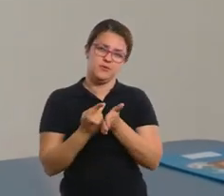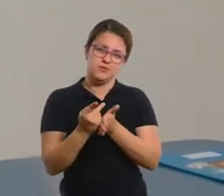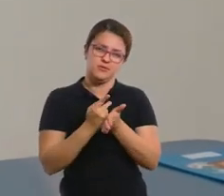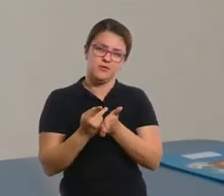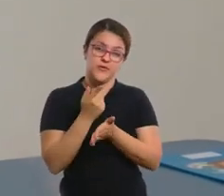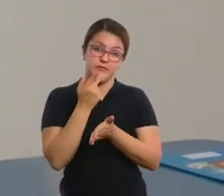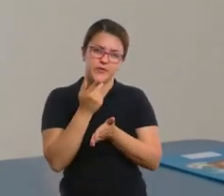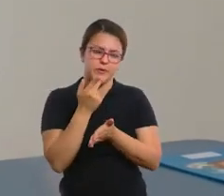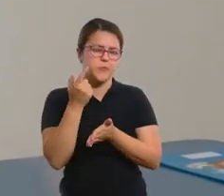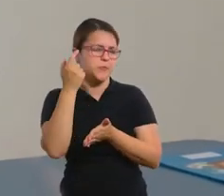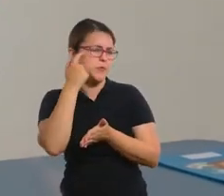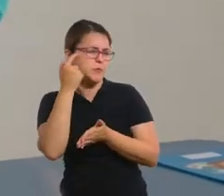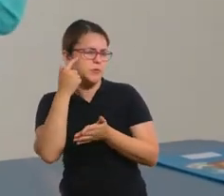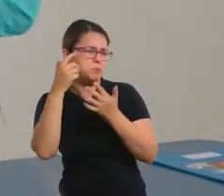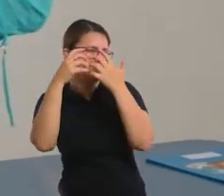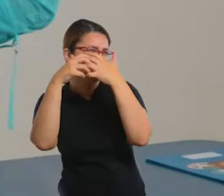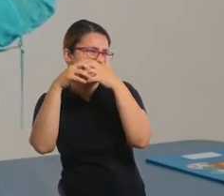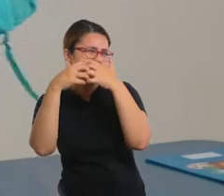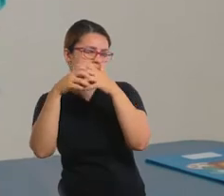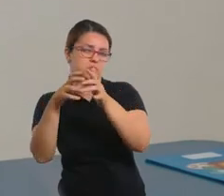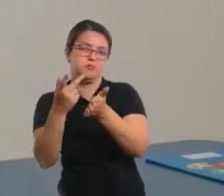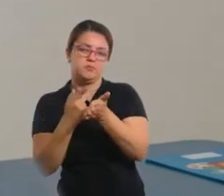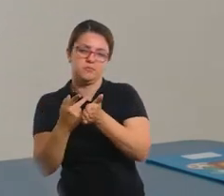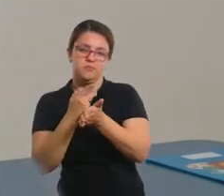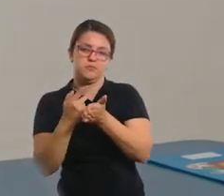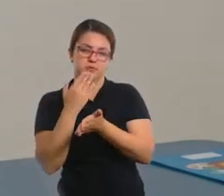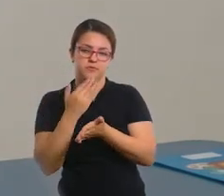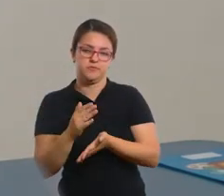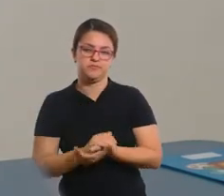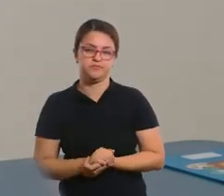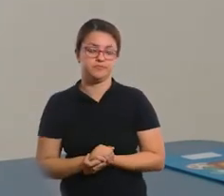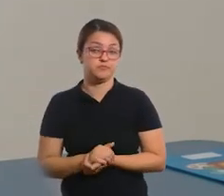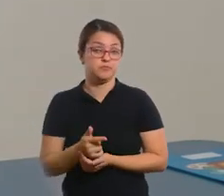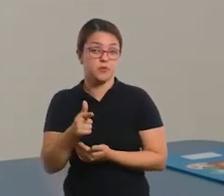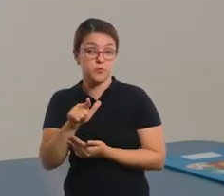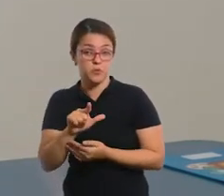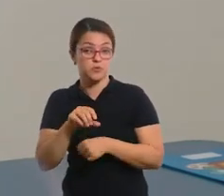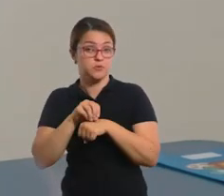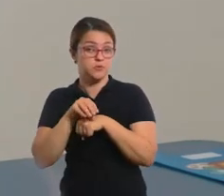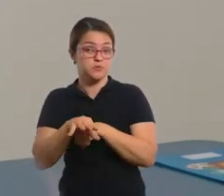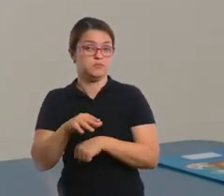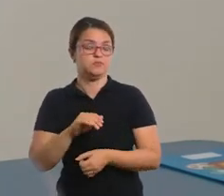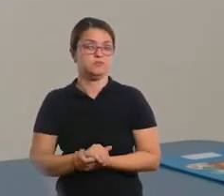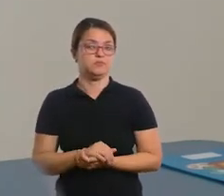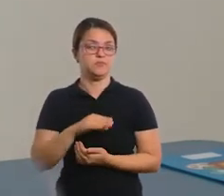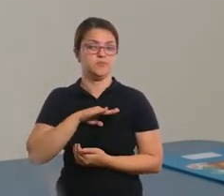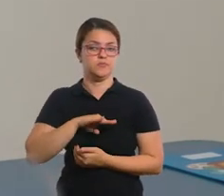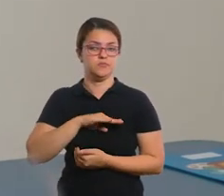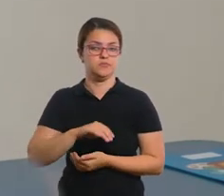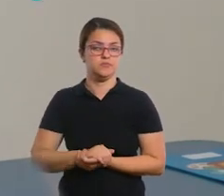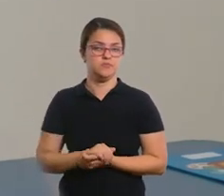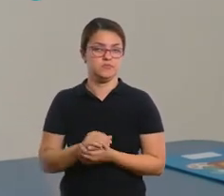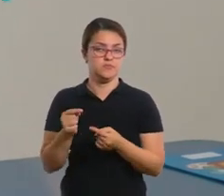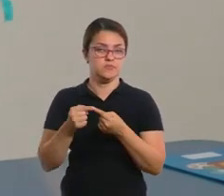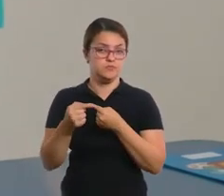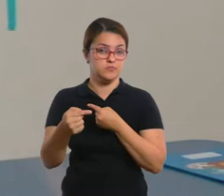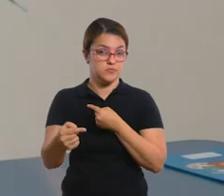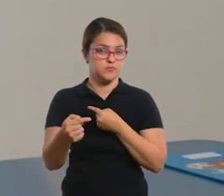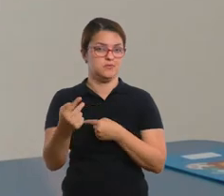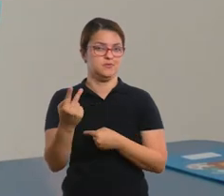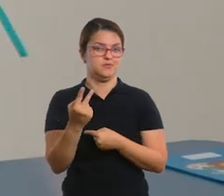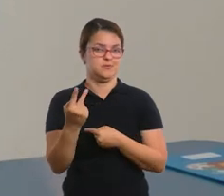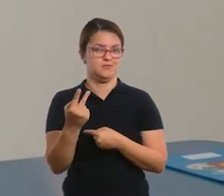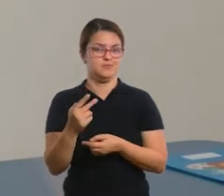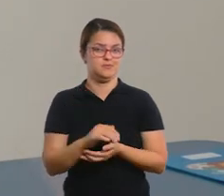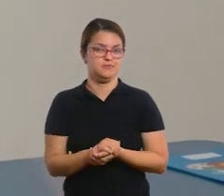está falando e pensando. A gente tem uma outra tarefa aqui de língua portuguesa, são duas na semana,